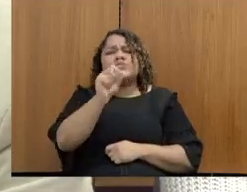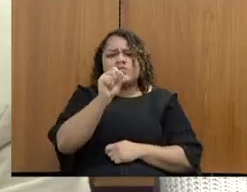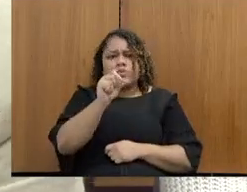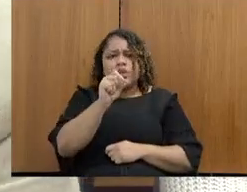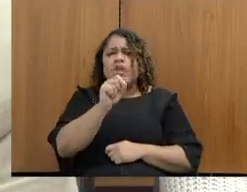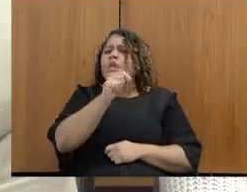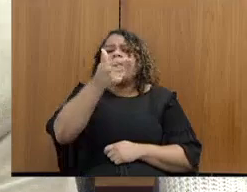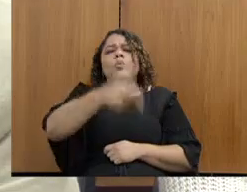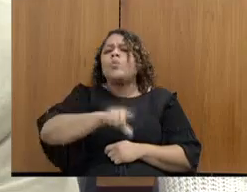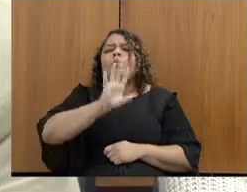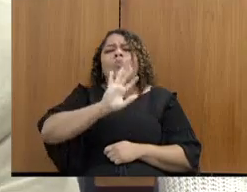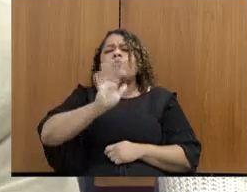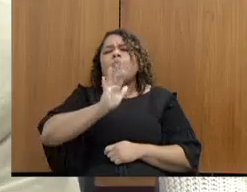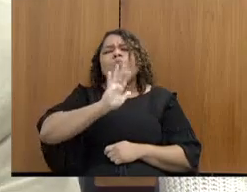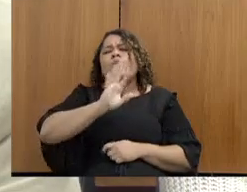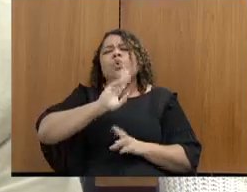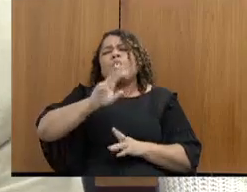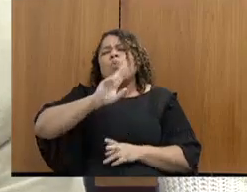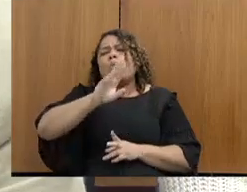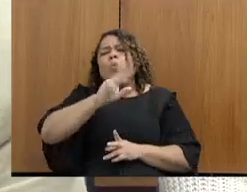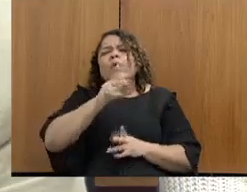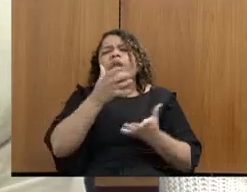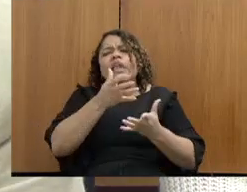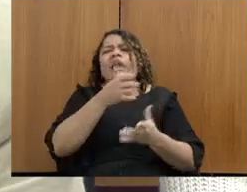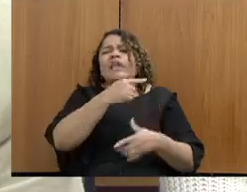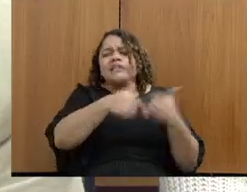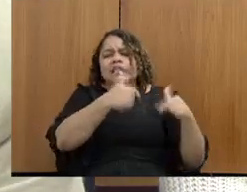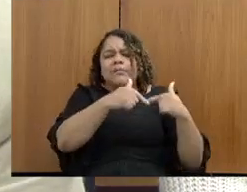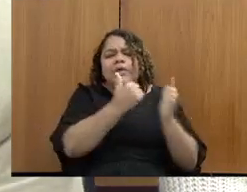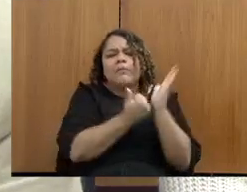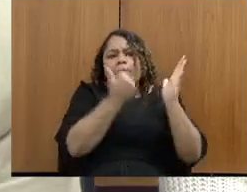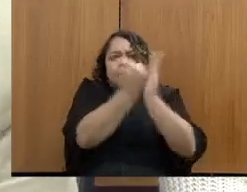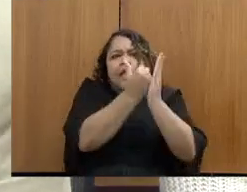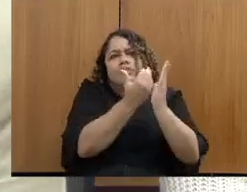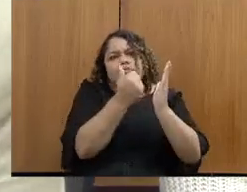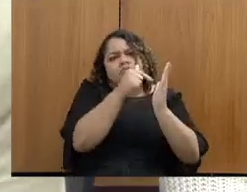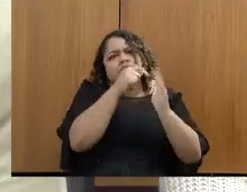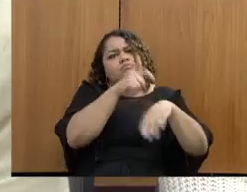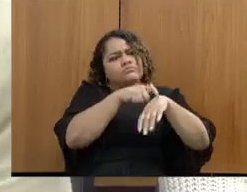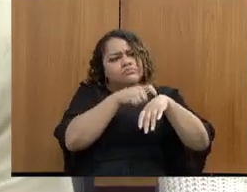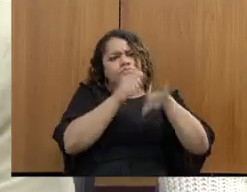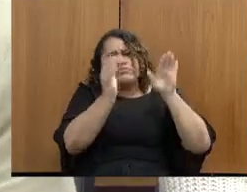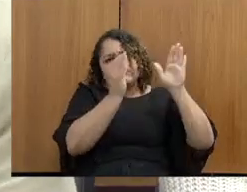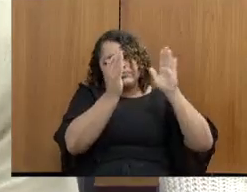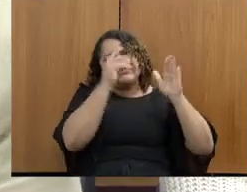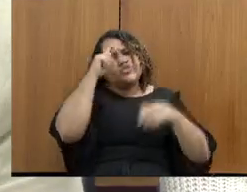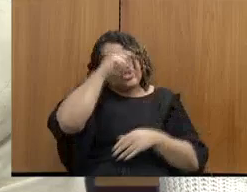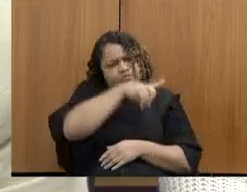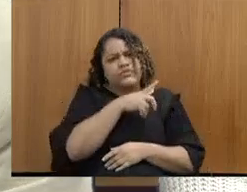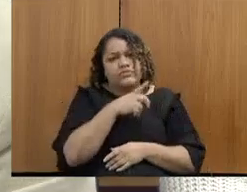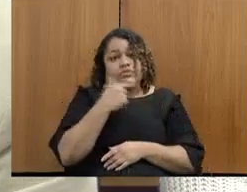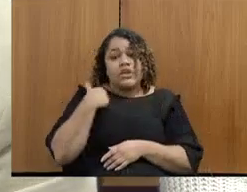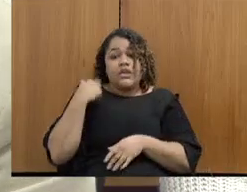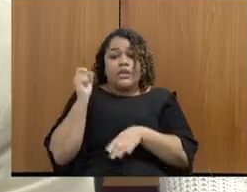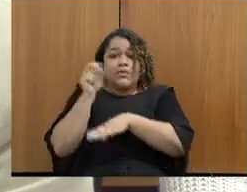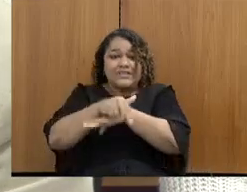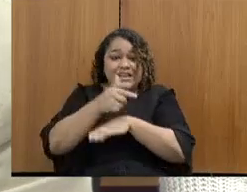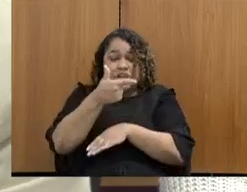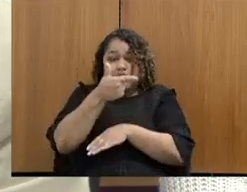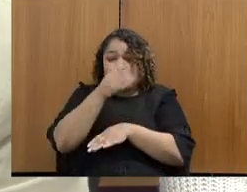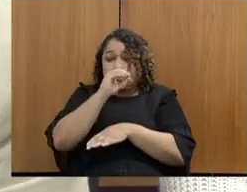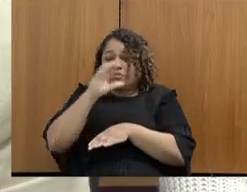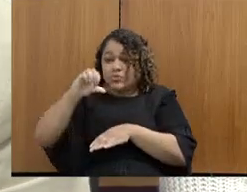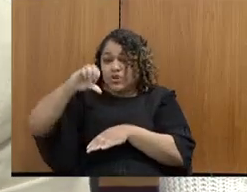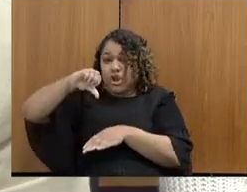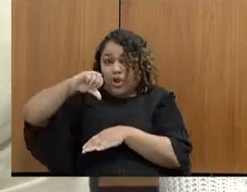realmente está passando por um momento difícil desde que eu entrei na polícia em 2009 o efetivo da Polícia Civil Já era defasado então a